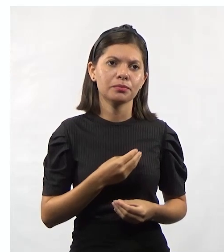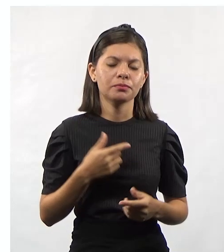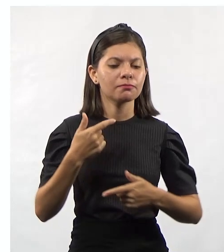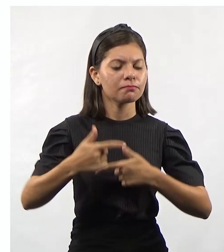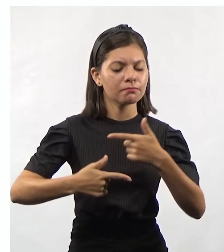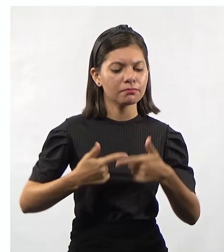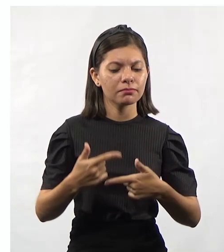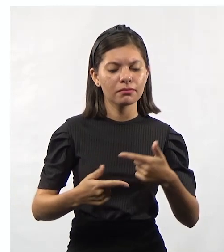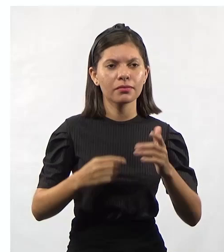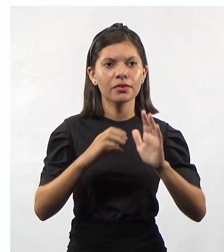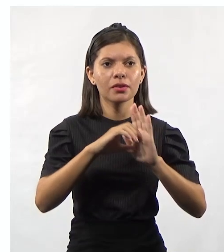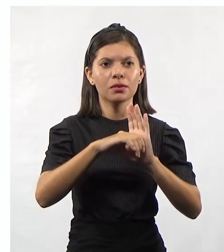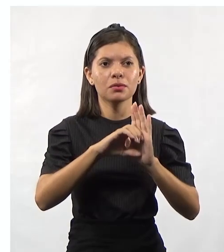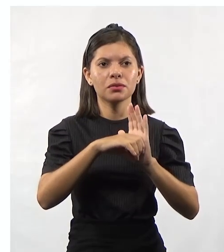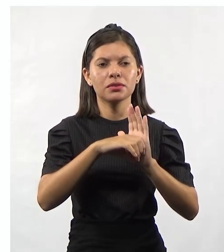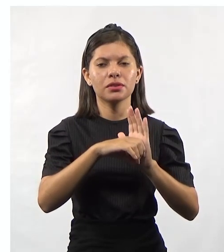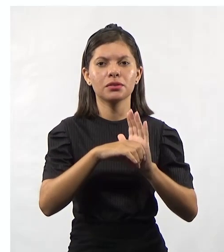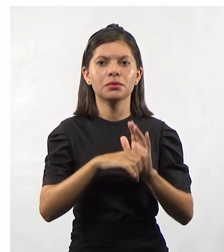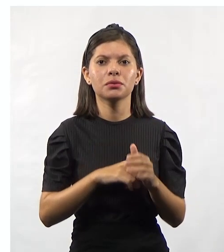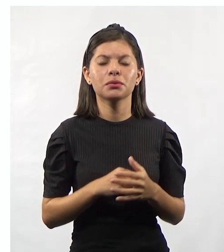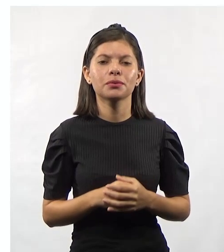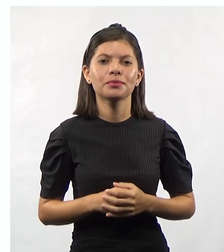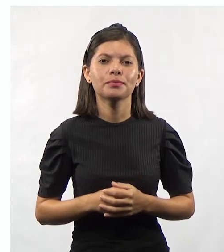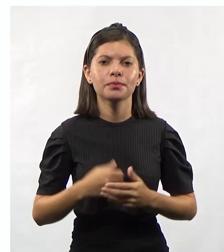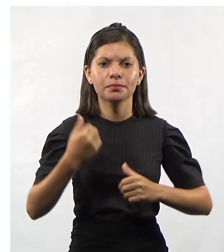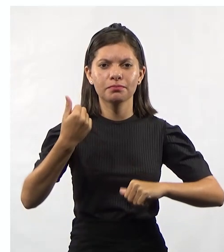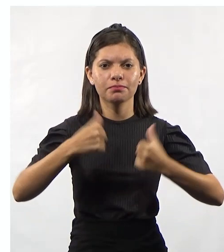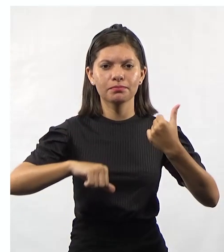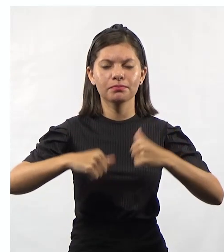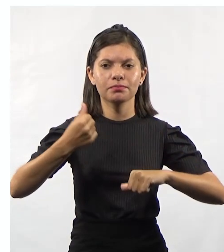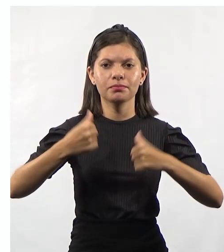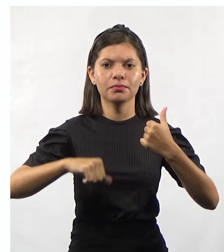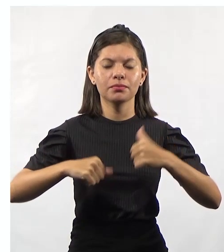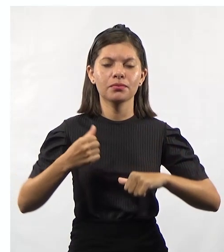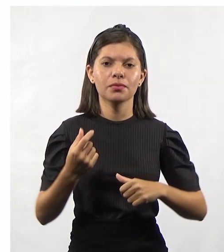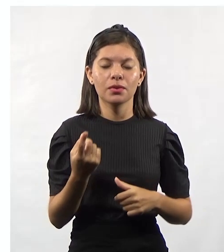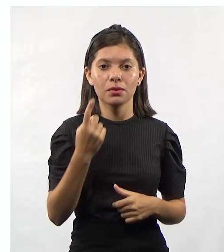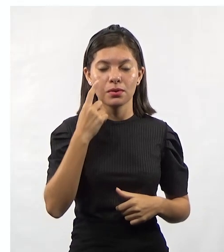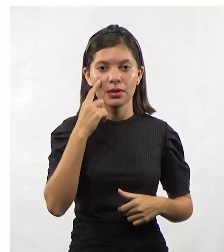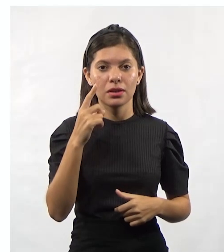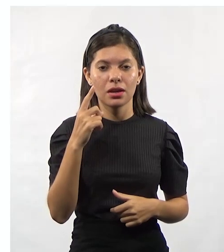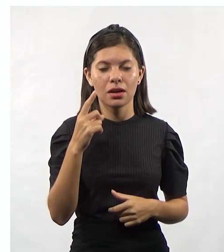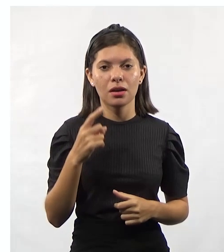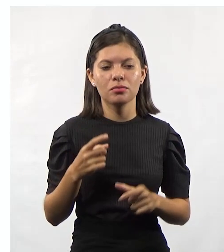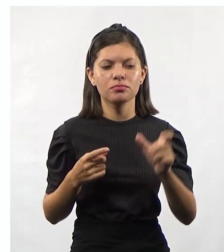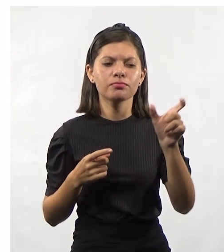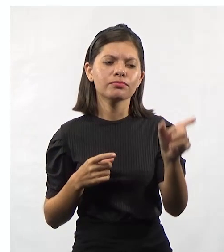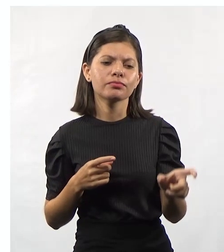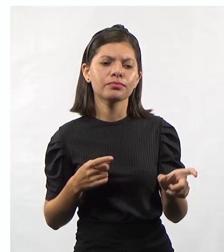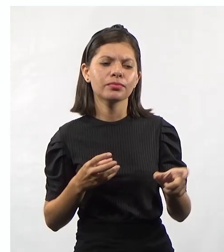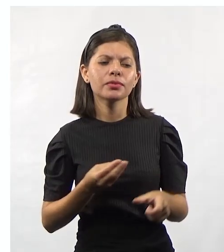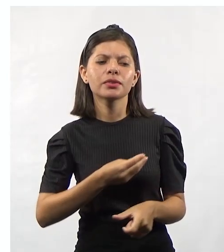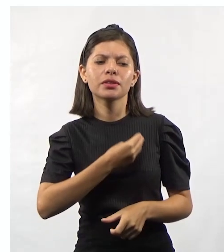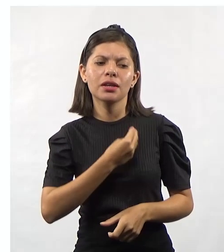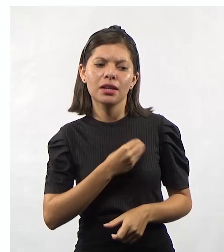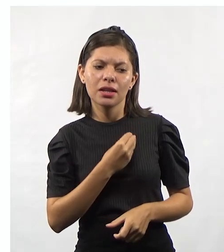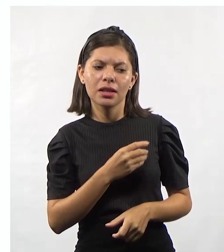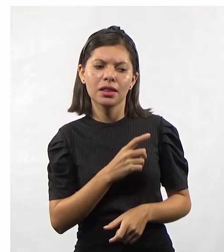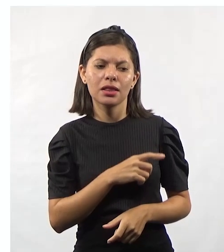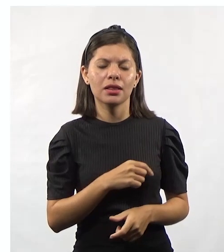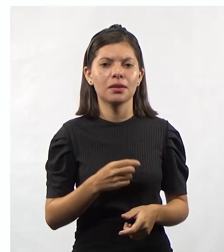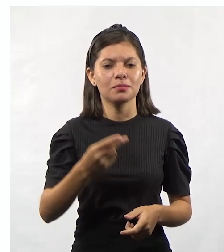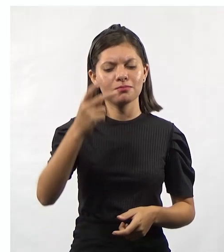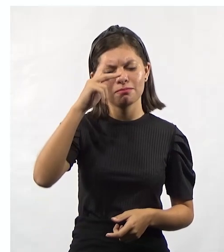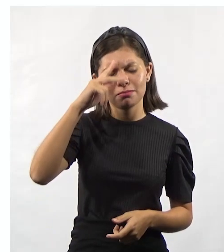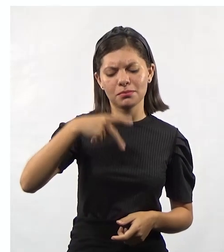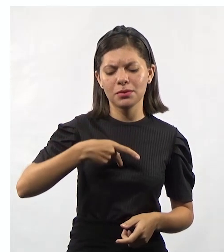a gente trabalhou esse conceito de alteridade nessa perspectiva. Olhar para o outro a partir dele